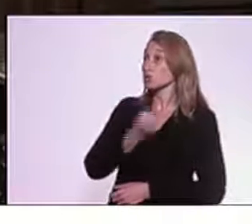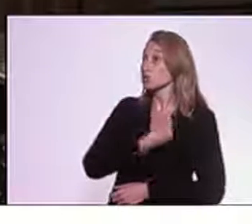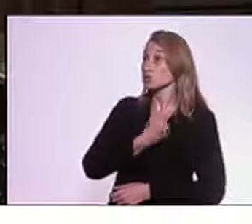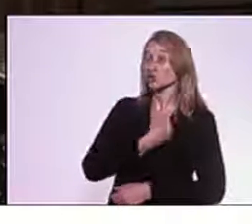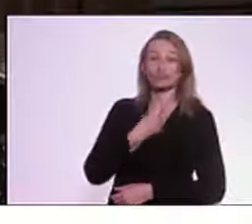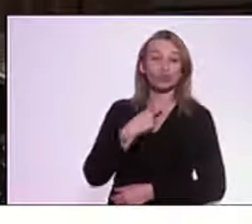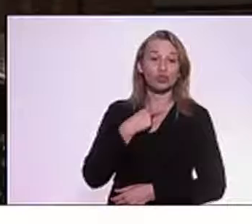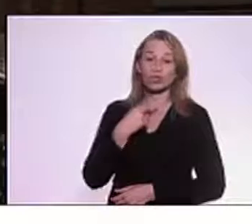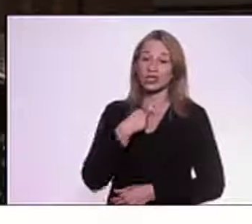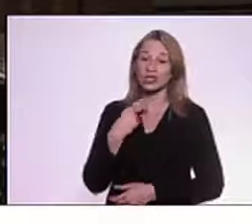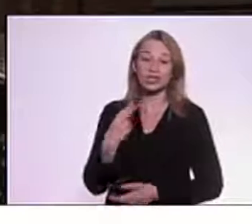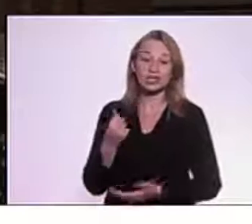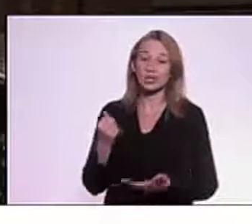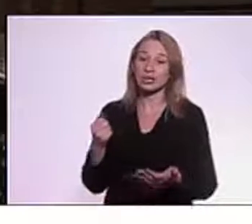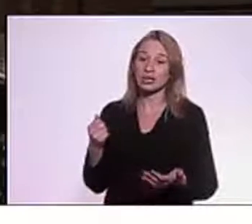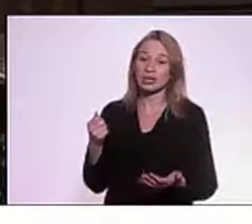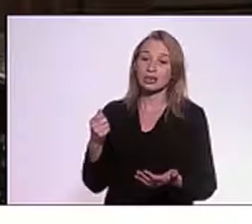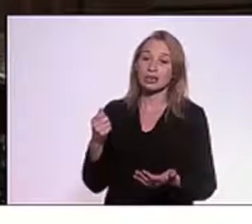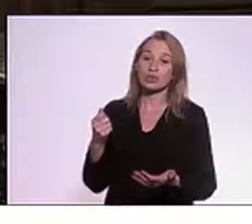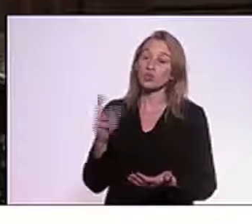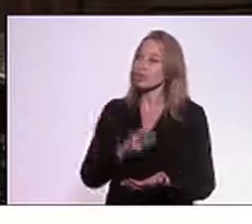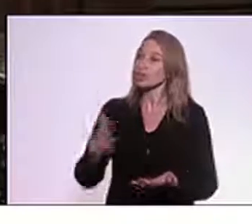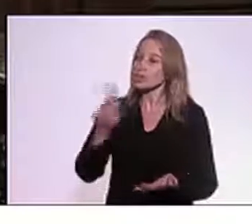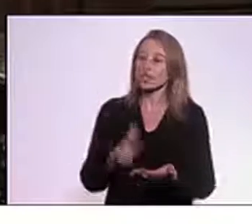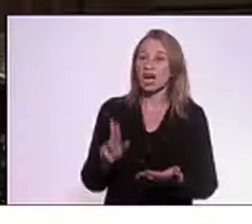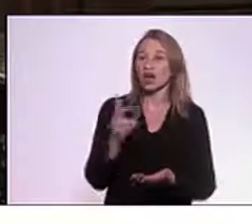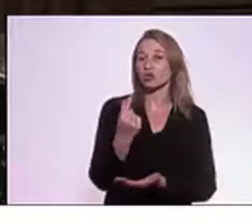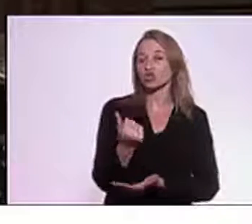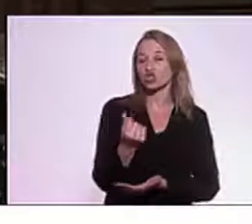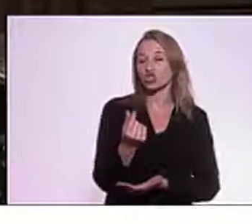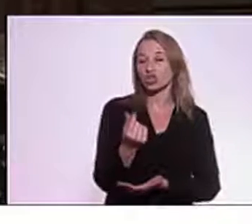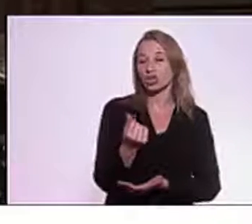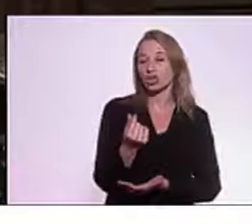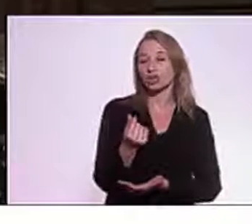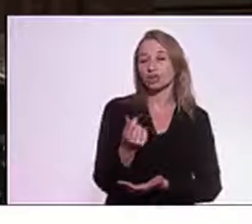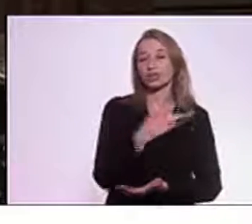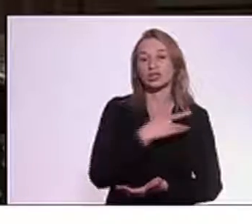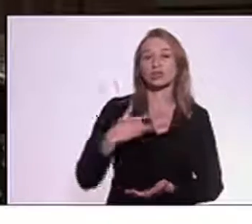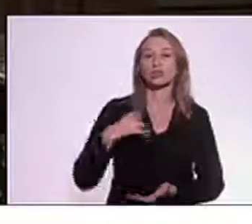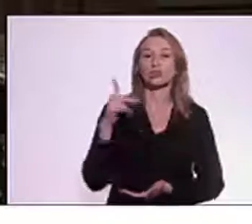gastar o dinheiro da saúde em publicidade. Muito obrigada.